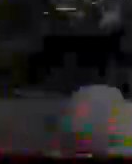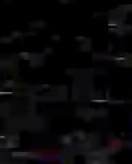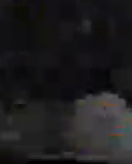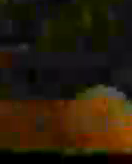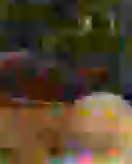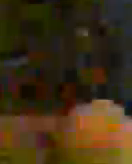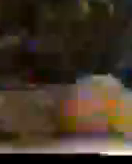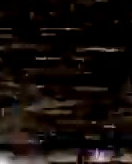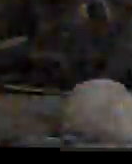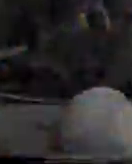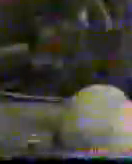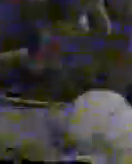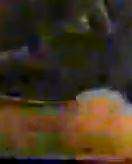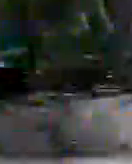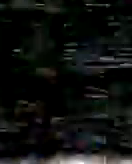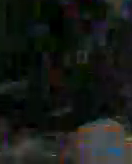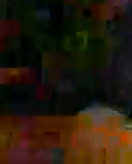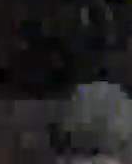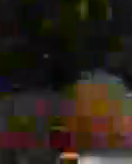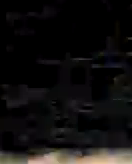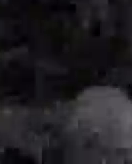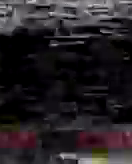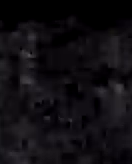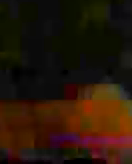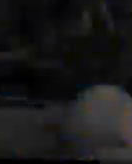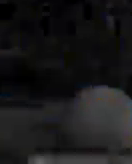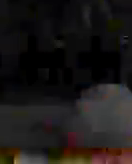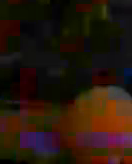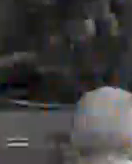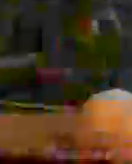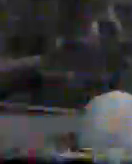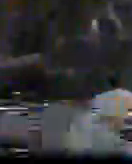representante. Eu vou falar, com medo de você.